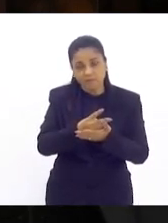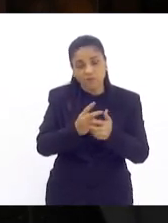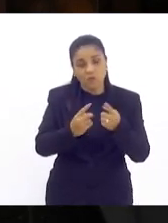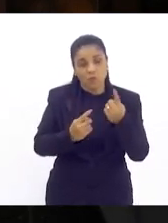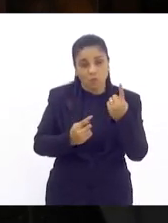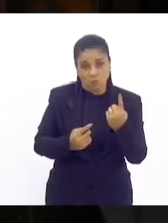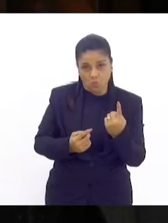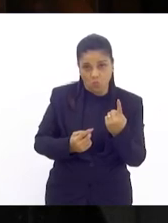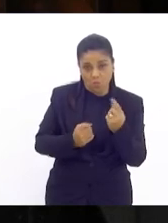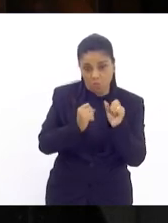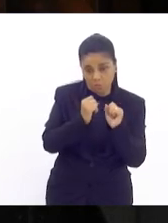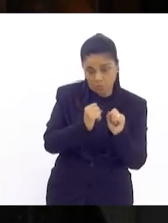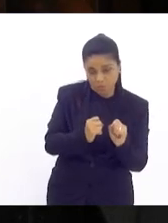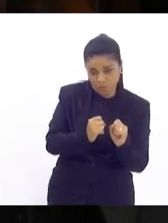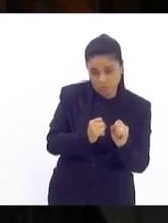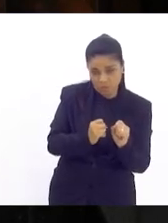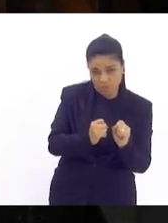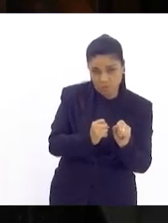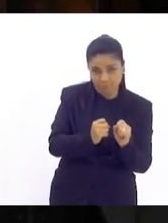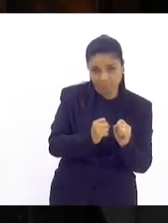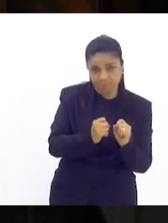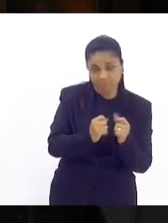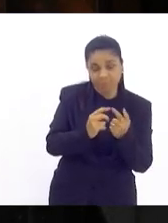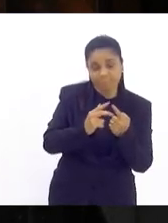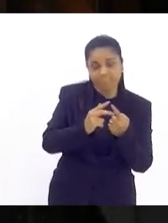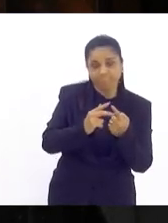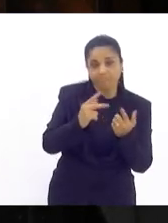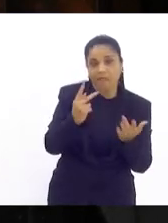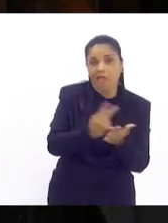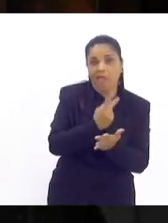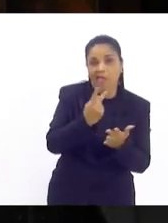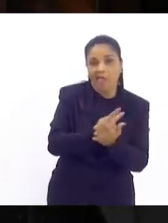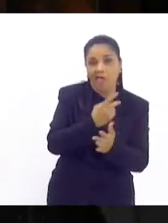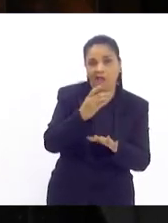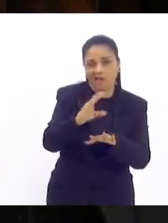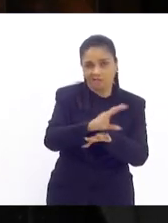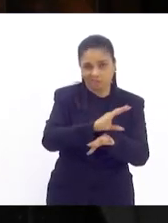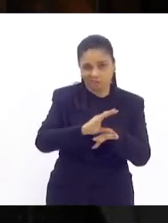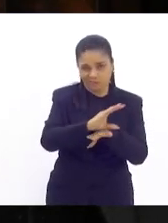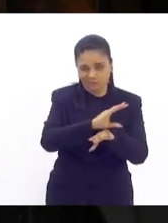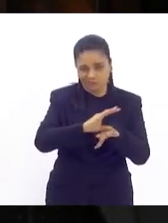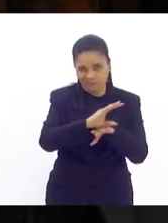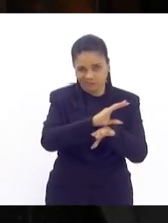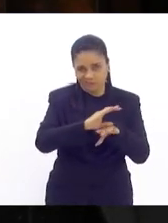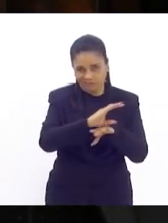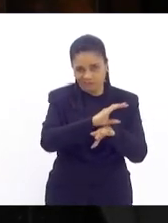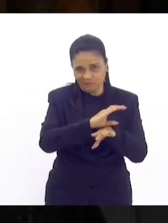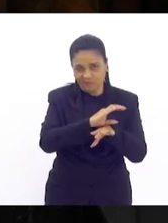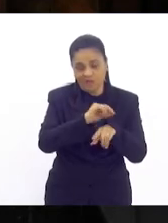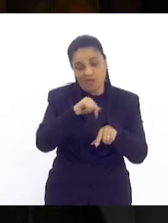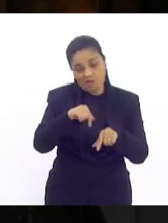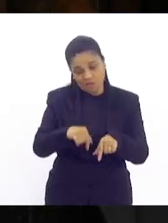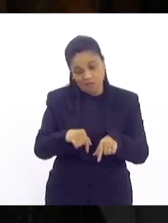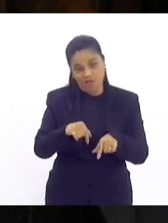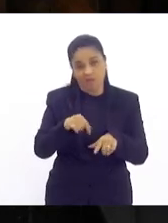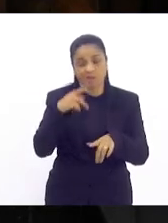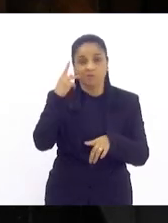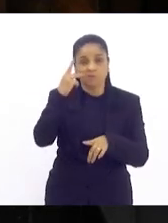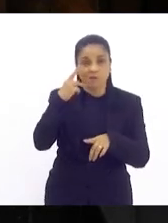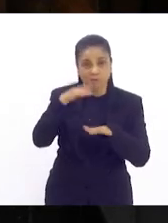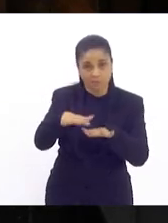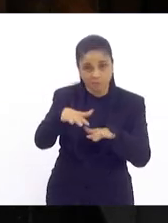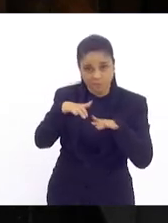legislação fere a constituição aí existe a possibilidade aqui no Parlamento Fluminense